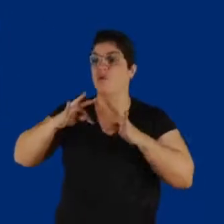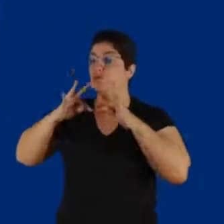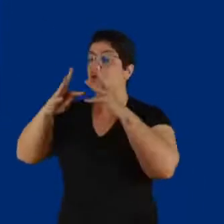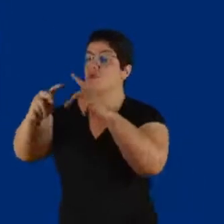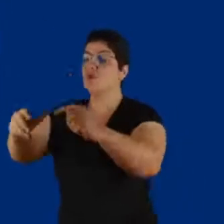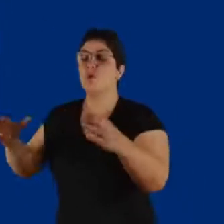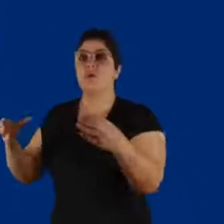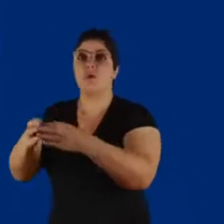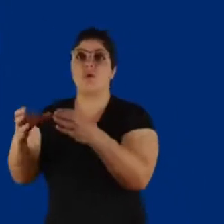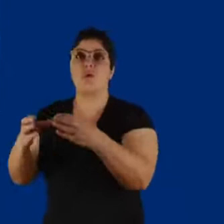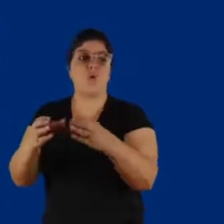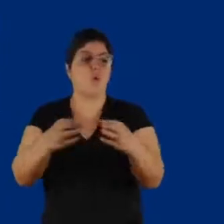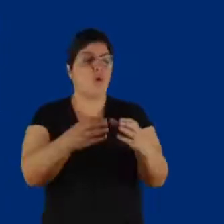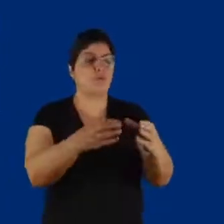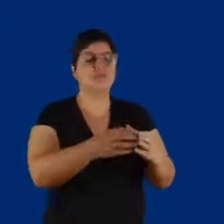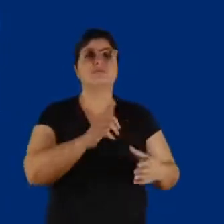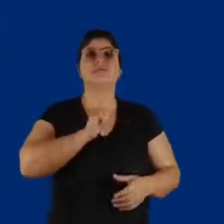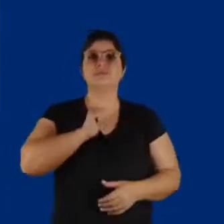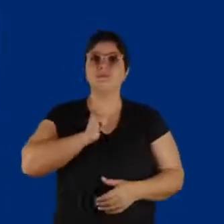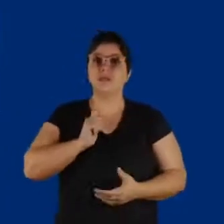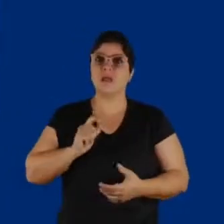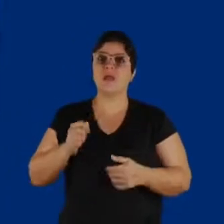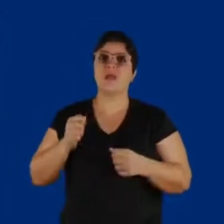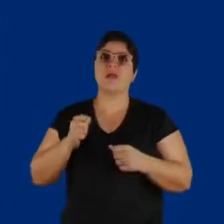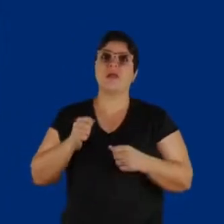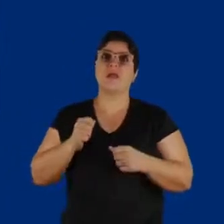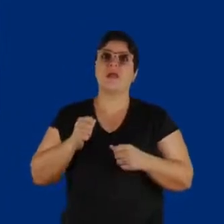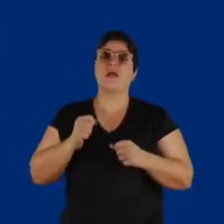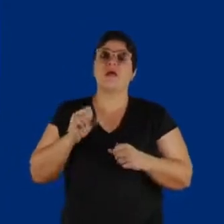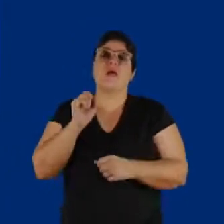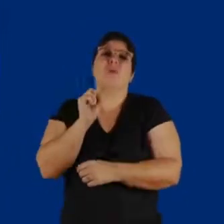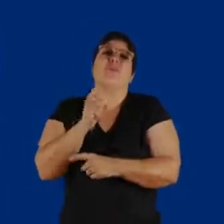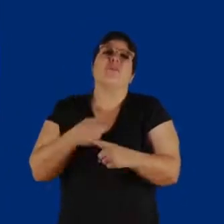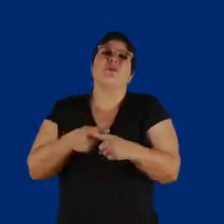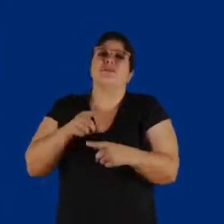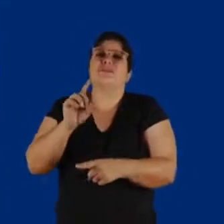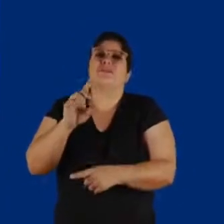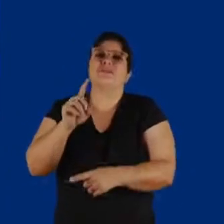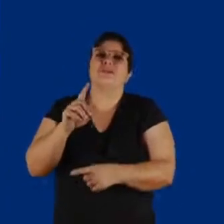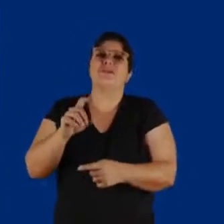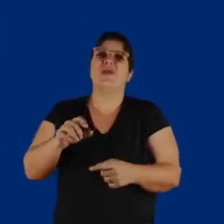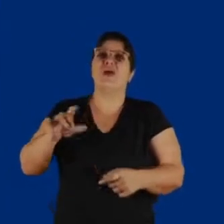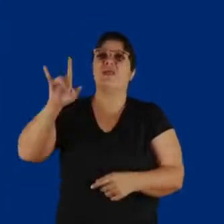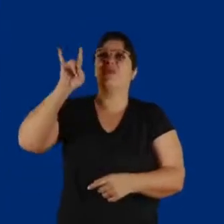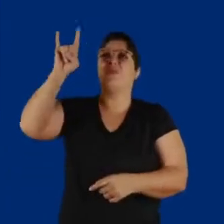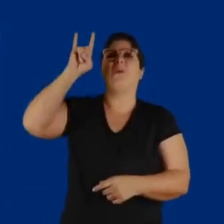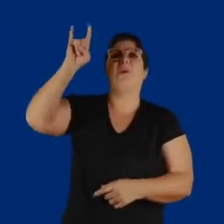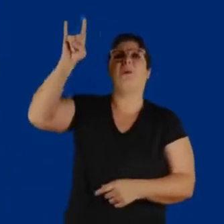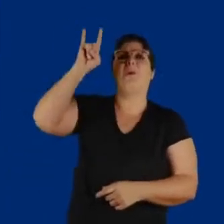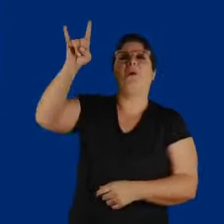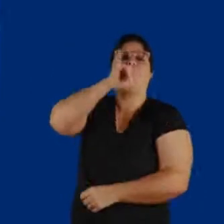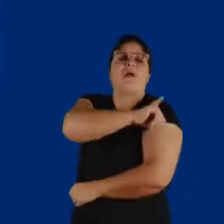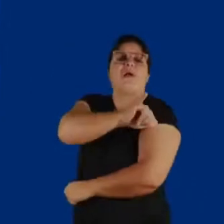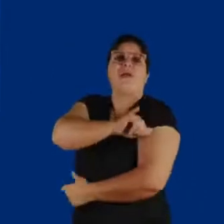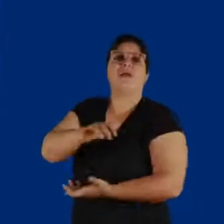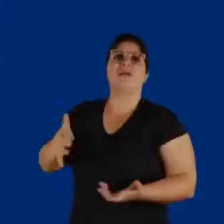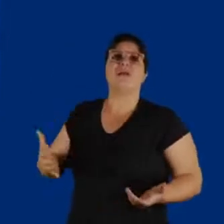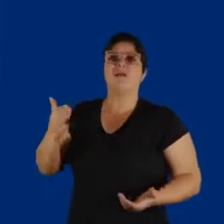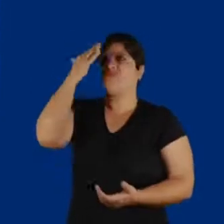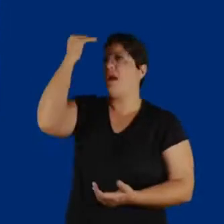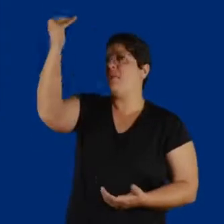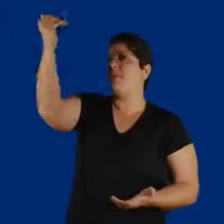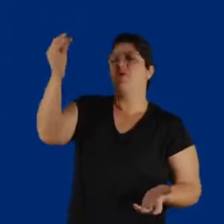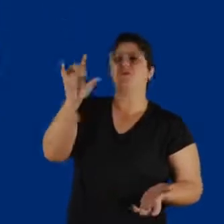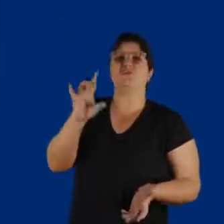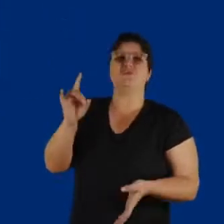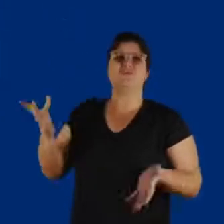que todos os grupos têm? Por que a gente só pode ficar negócio de Rock in Rio, ficar negócio de celebridade? É muita